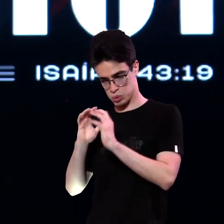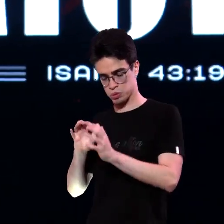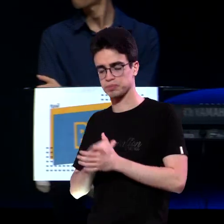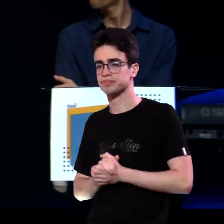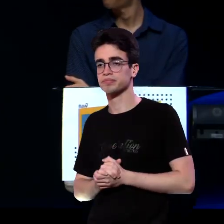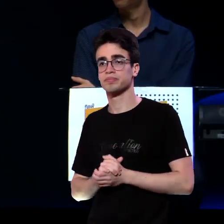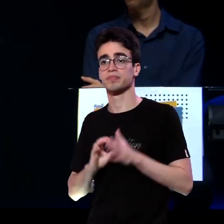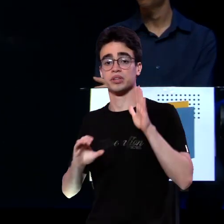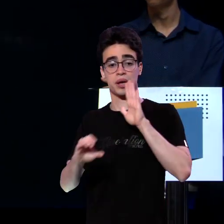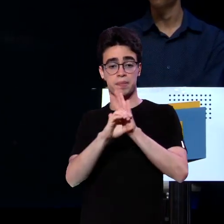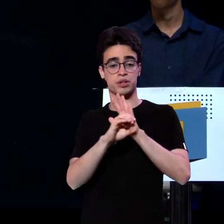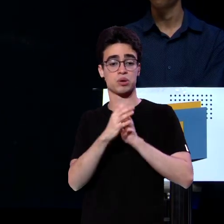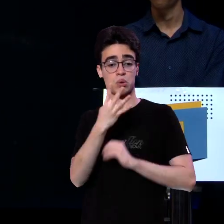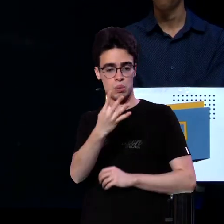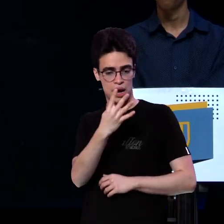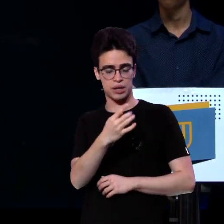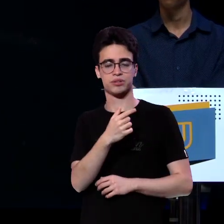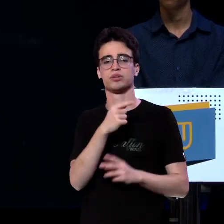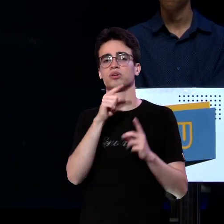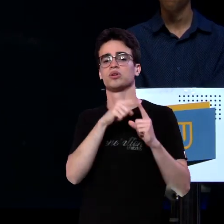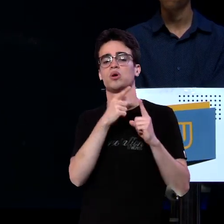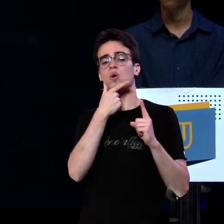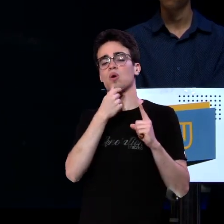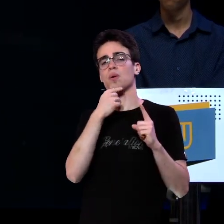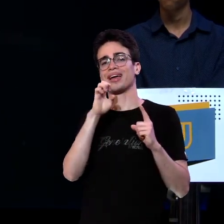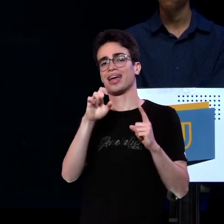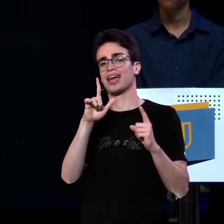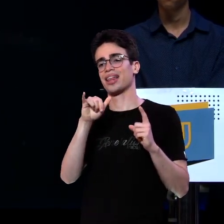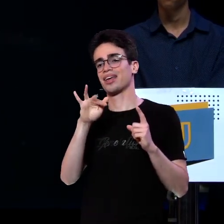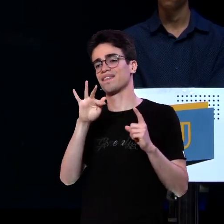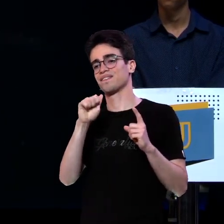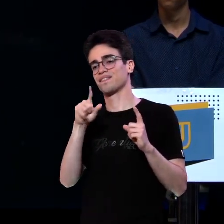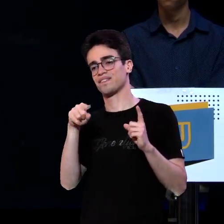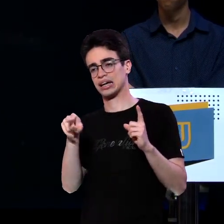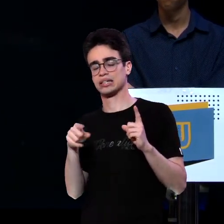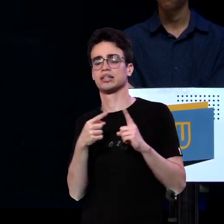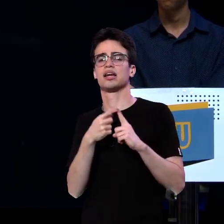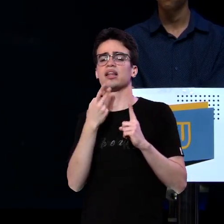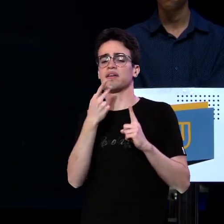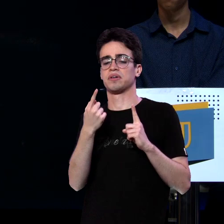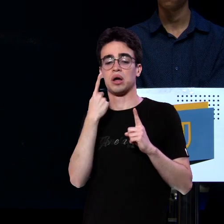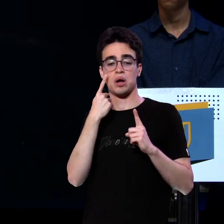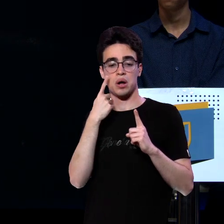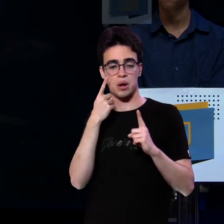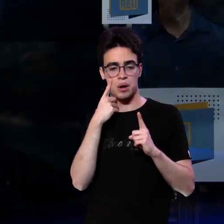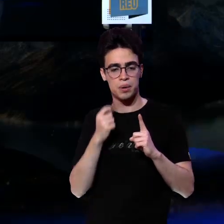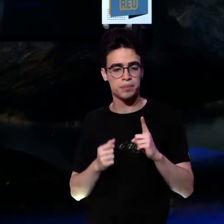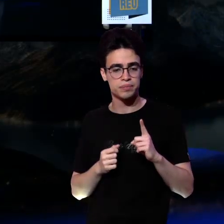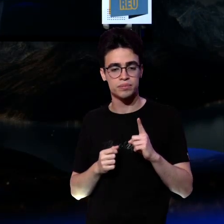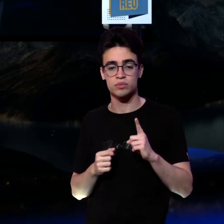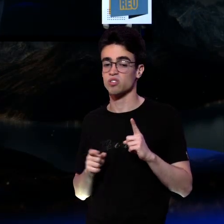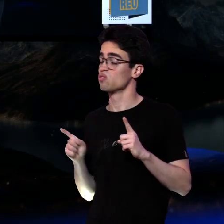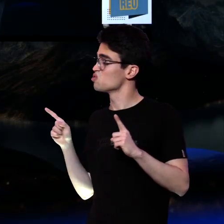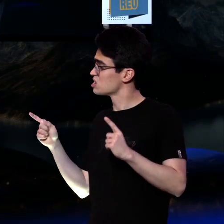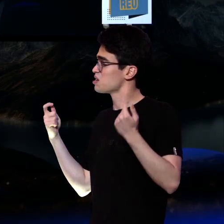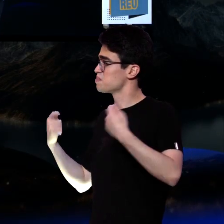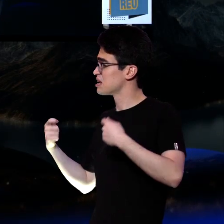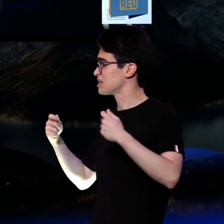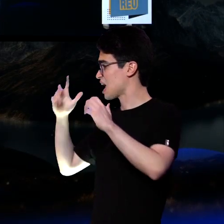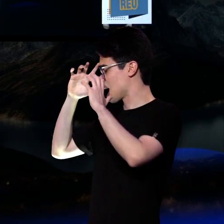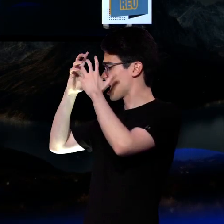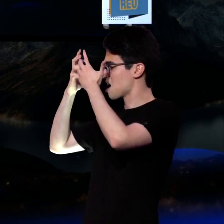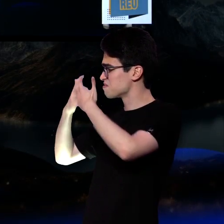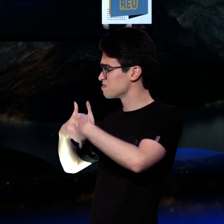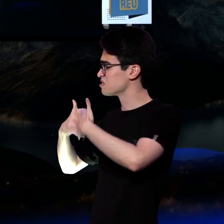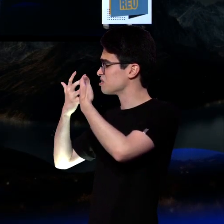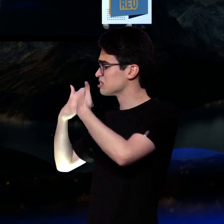4, Elifaz, é um dos nomes dos amigos, diz assim no versículo 7 e 8, reflita agora, qual